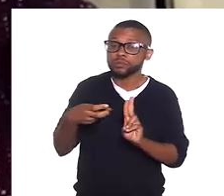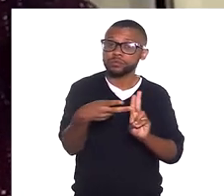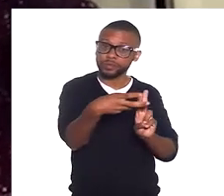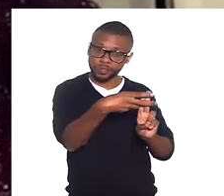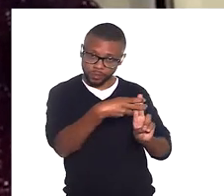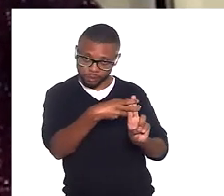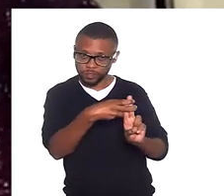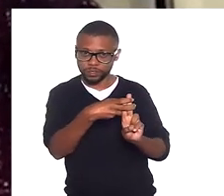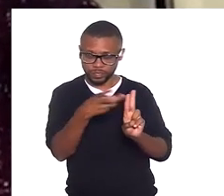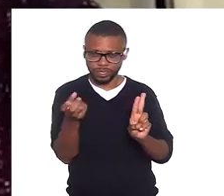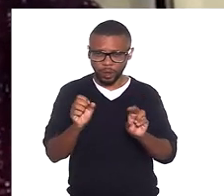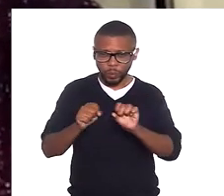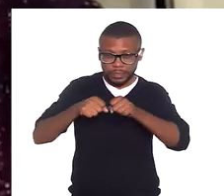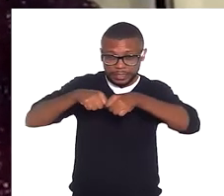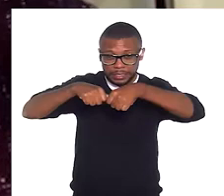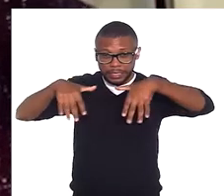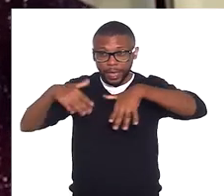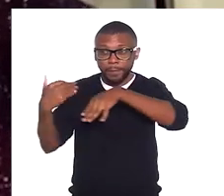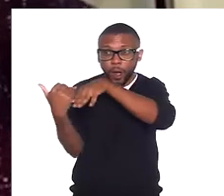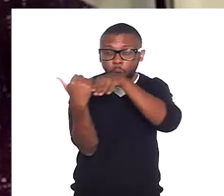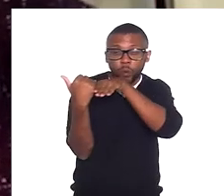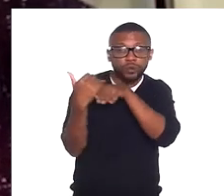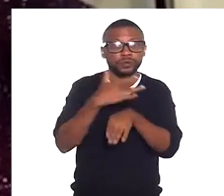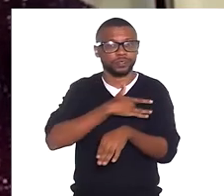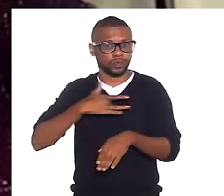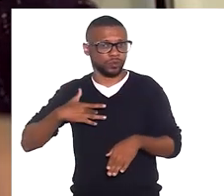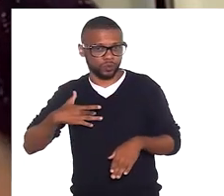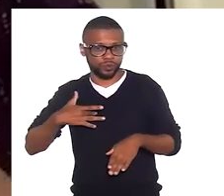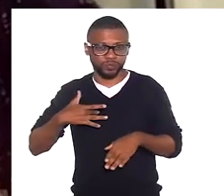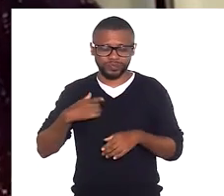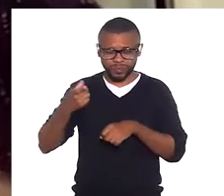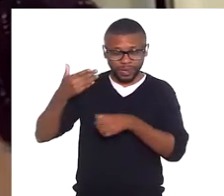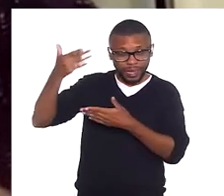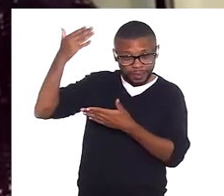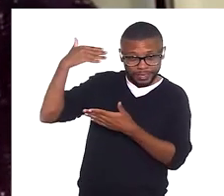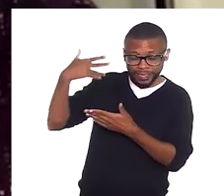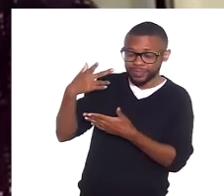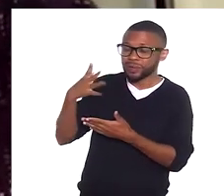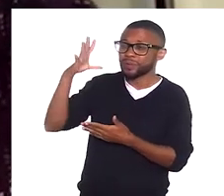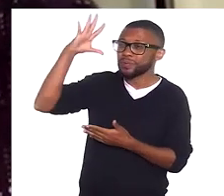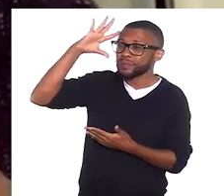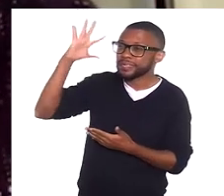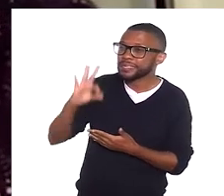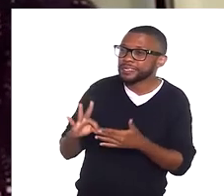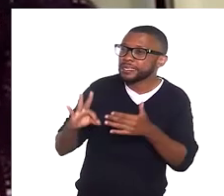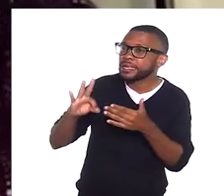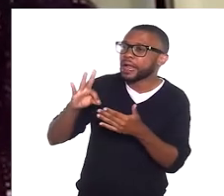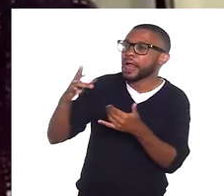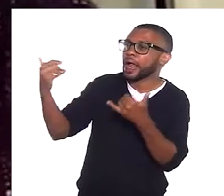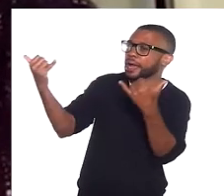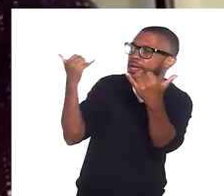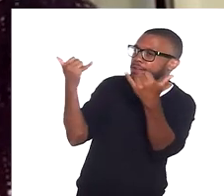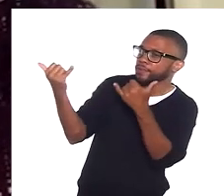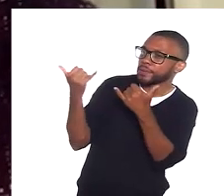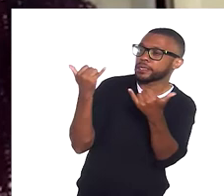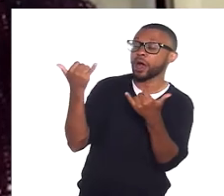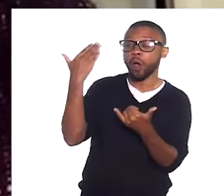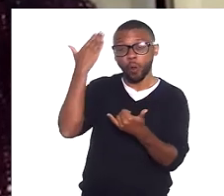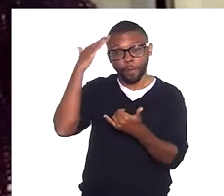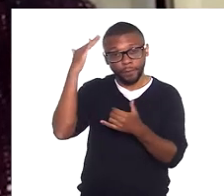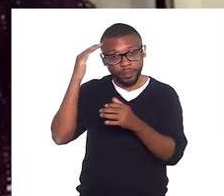Único de Saúde. E naquele momento eu tinha muita dificuldade em ler os dados, ler as informações, eu não entendia muito bem tudo